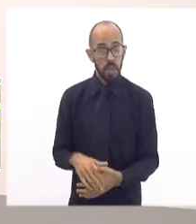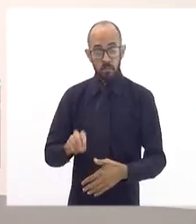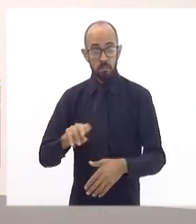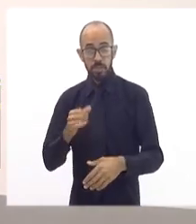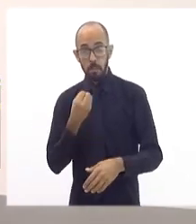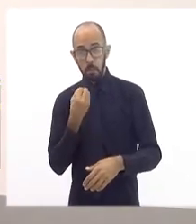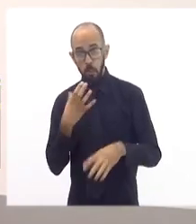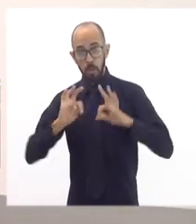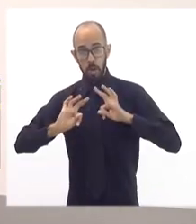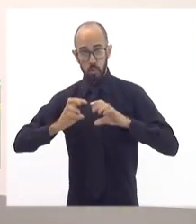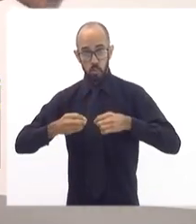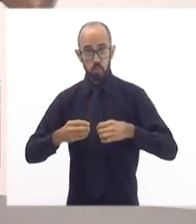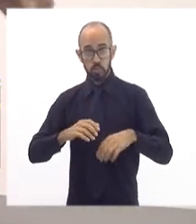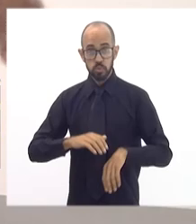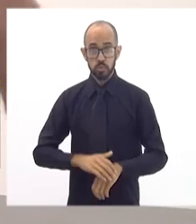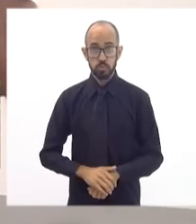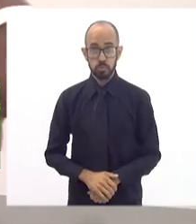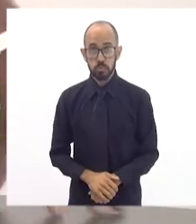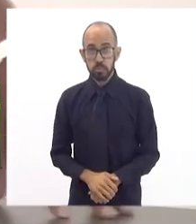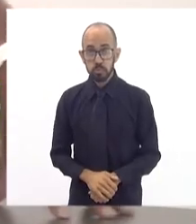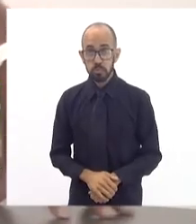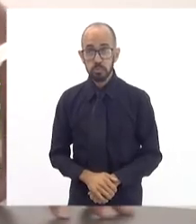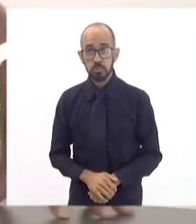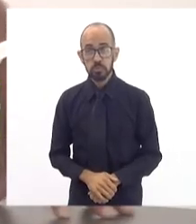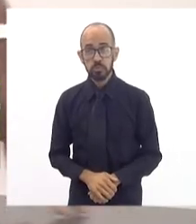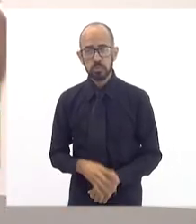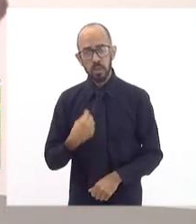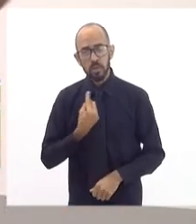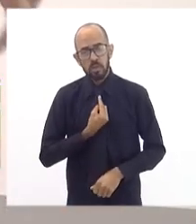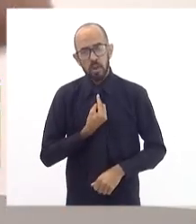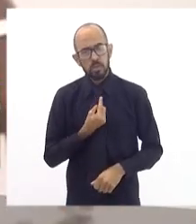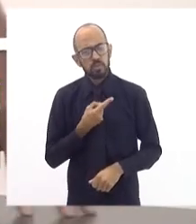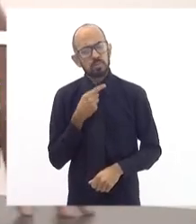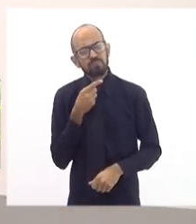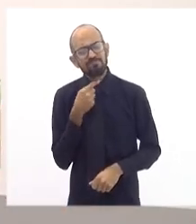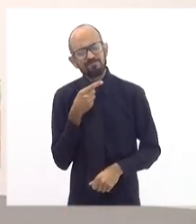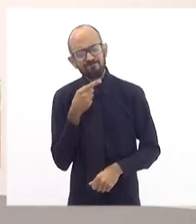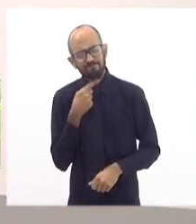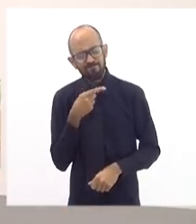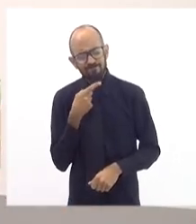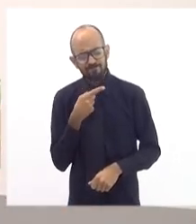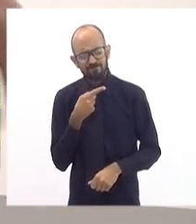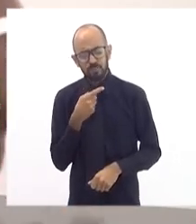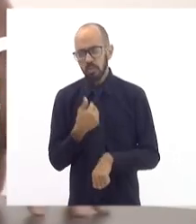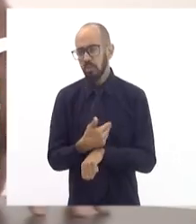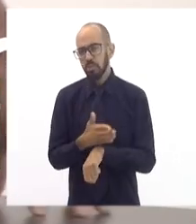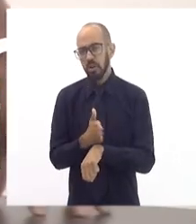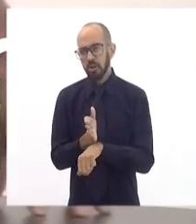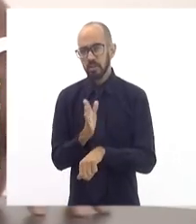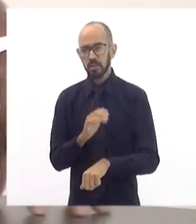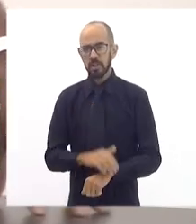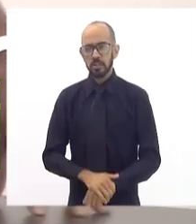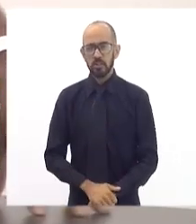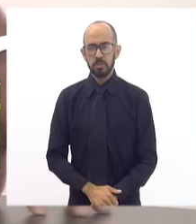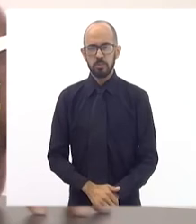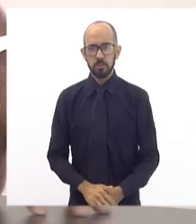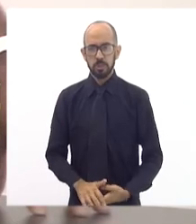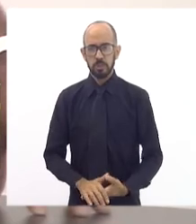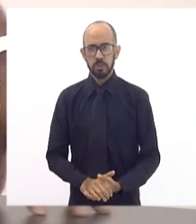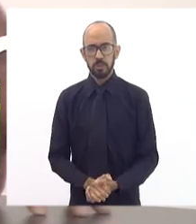vai ser bom para todo mundo a gente fica sequestrando esse tempo inteiro conforme o Luiz Falou bem